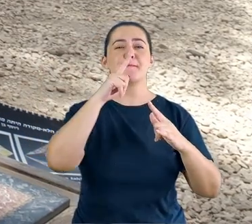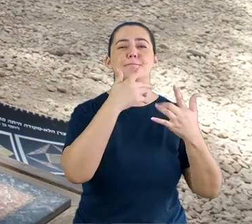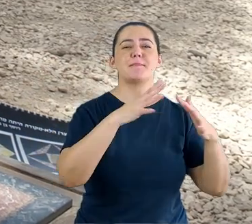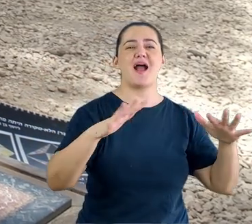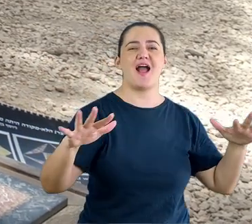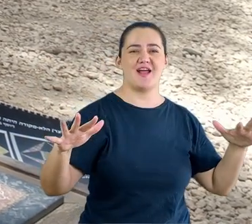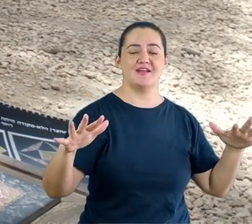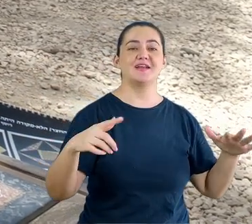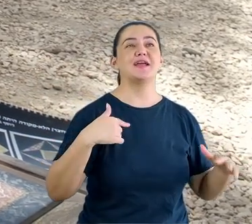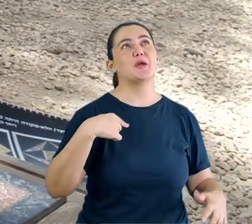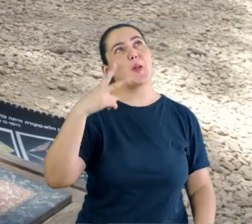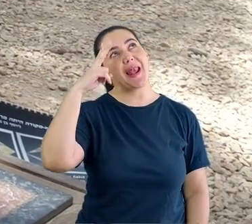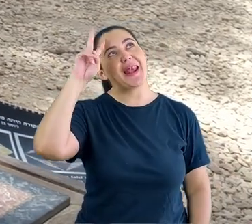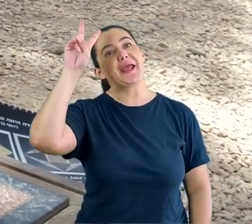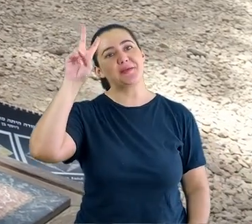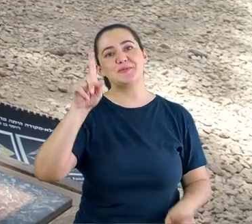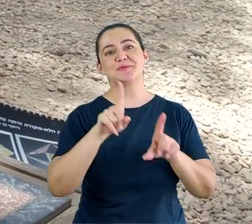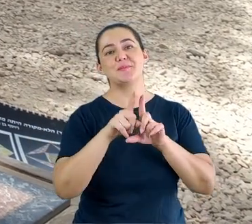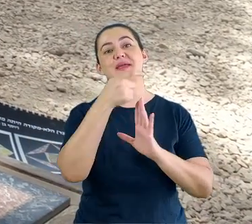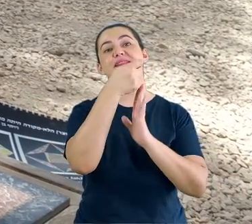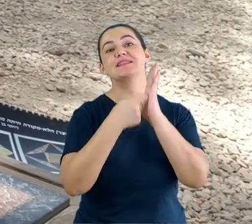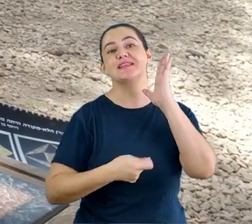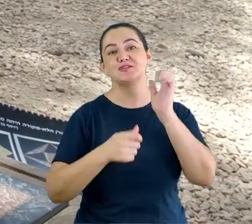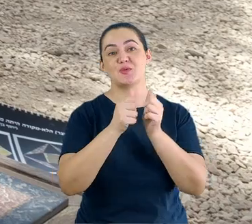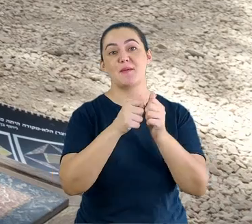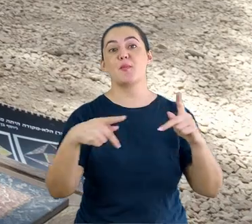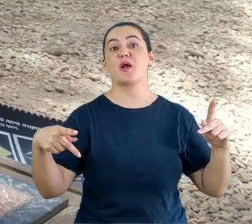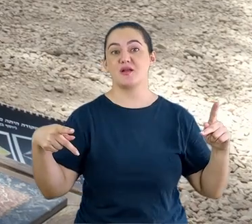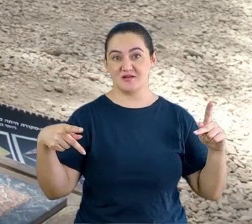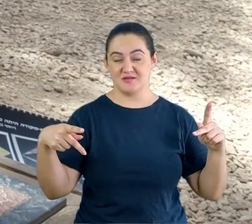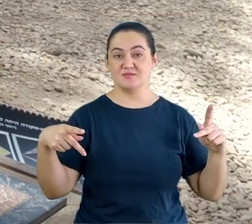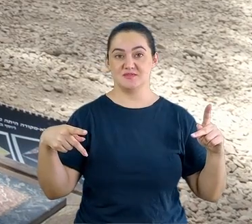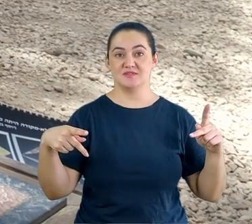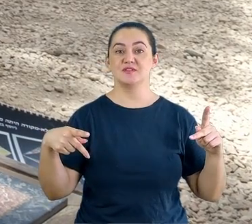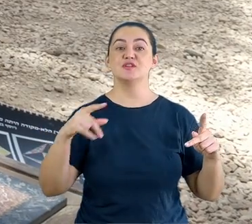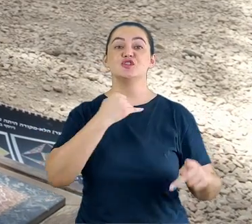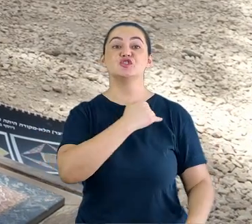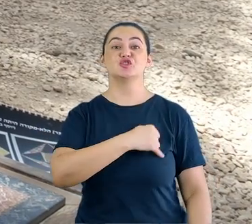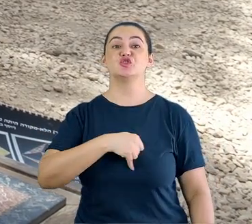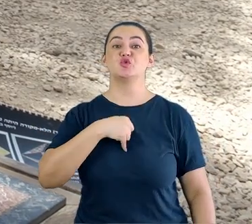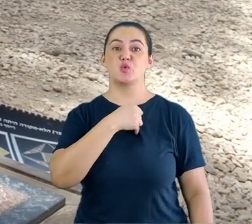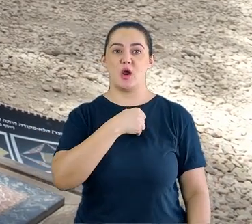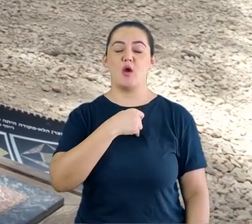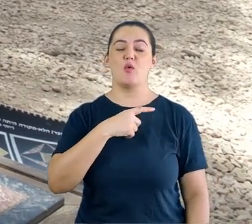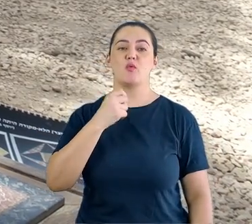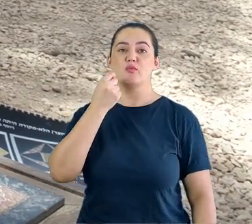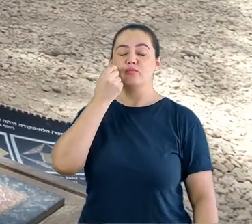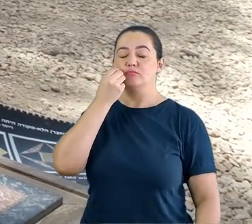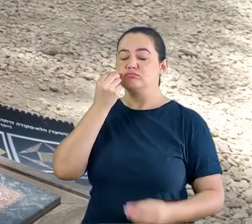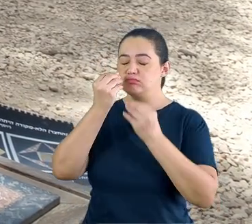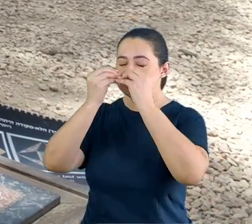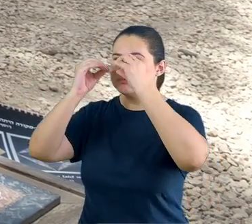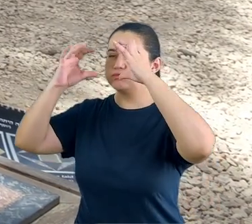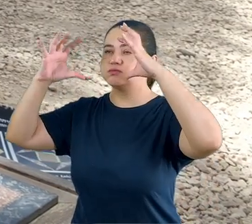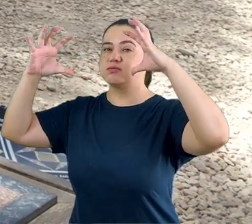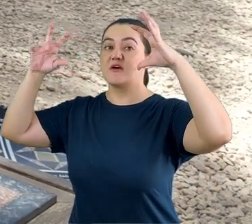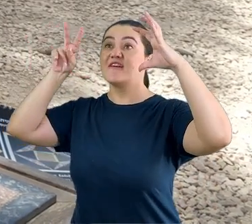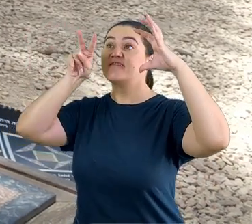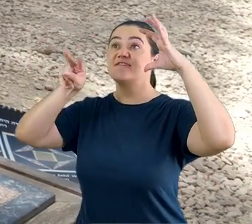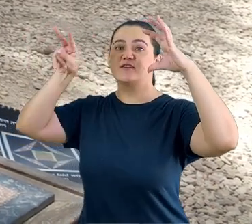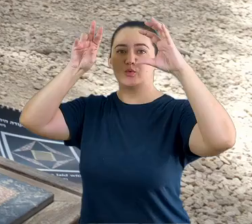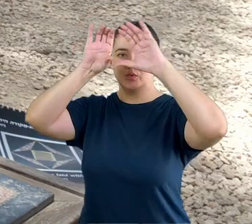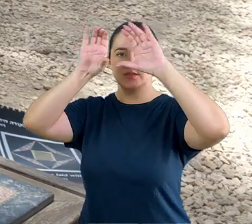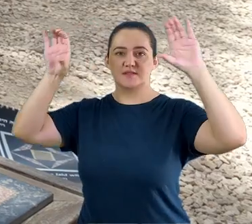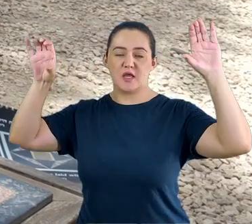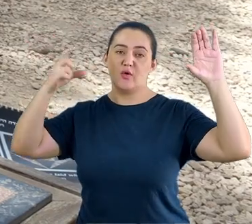vidro que brilha, isto me faz também recordar o texto do Apocalipse, em que João, na sua visão profética